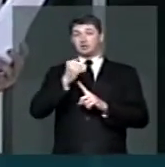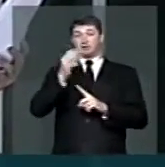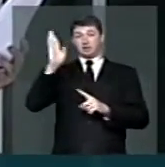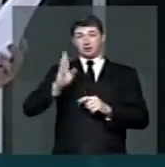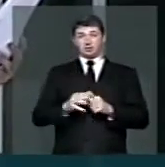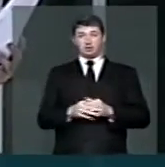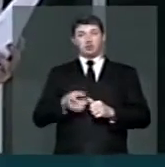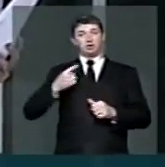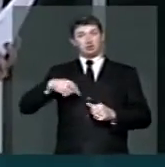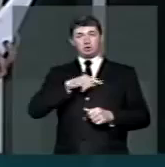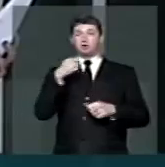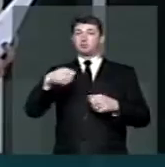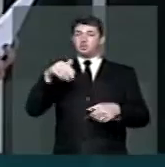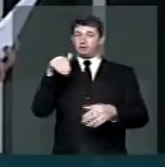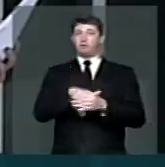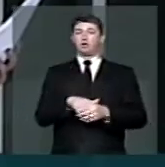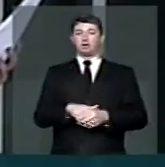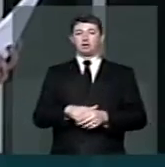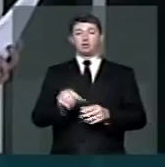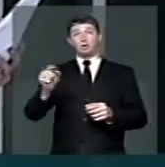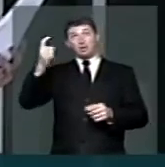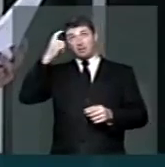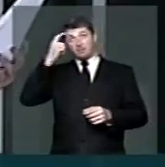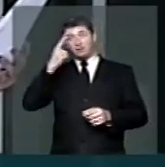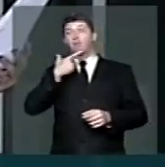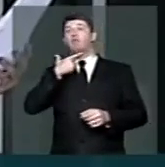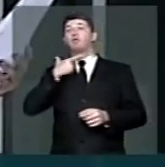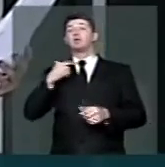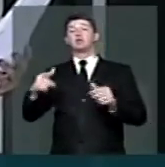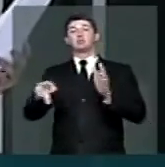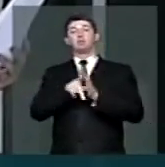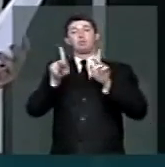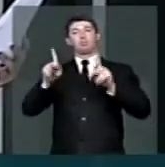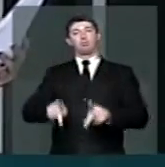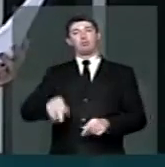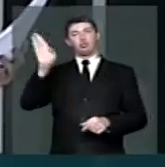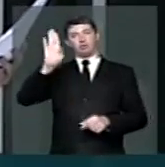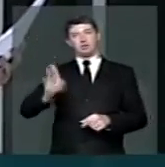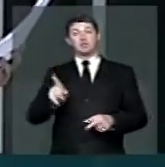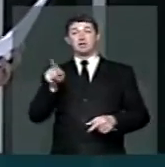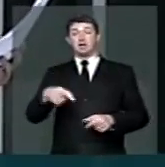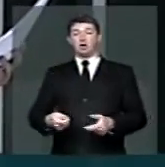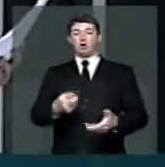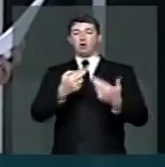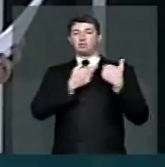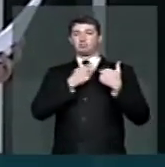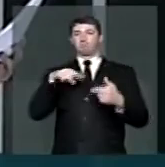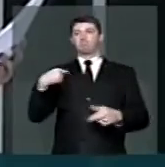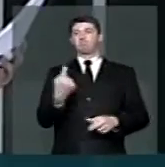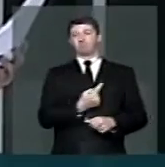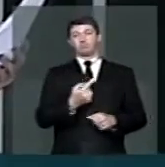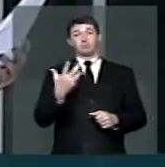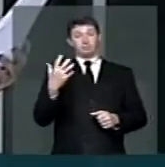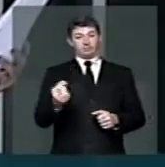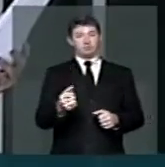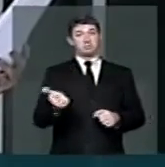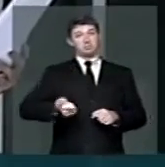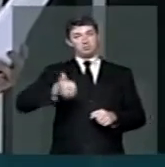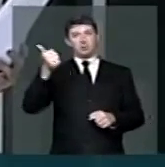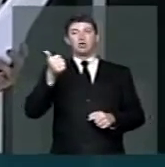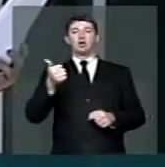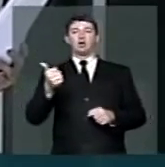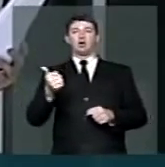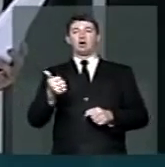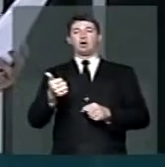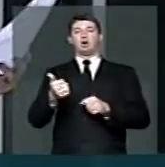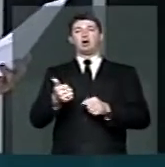brasileira, precisamos votar o que pensa realmente e deseja o povo do nosso país. Essa é a nossa obrigação, se quisermos melhorar a